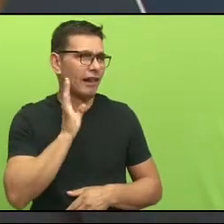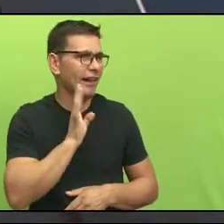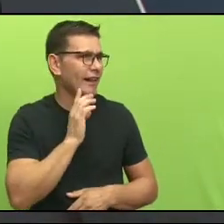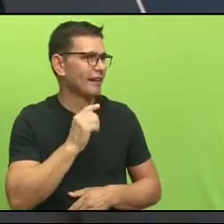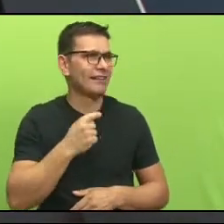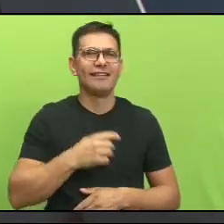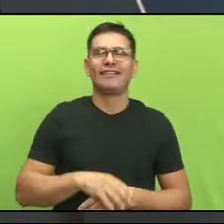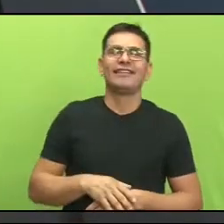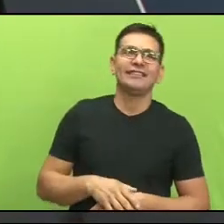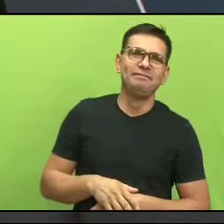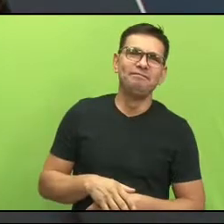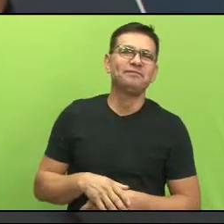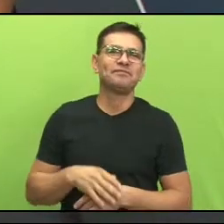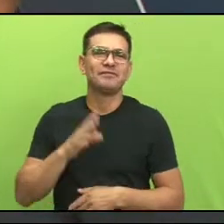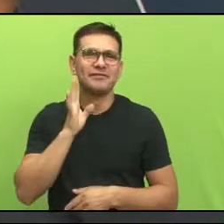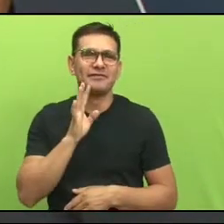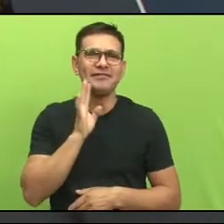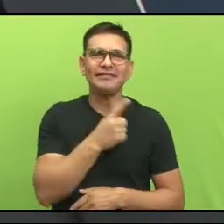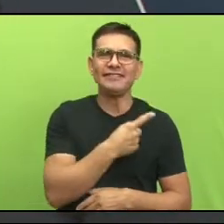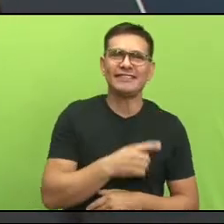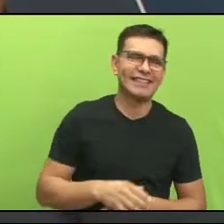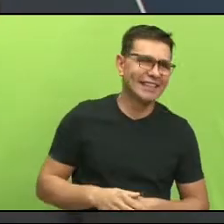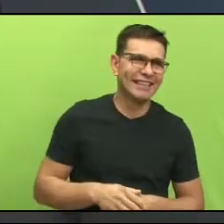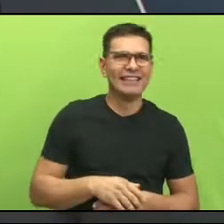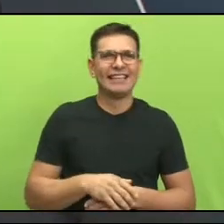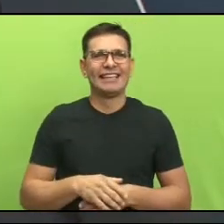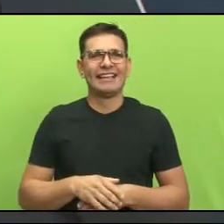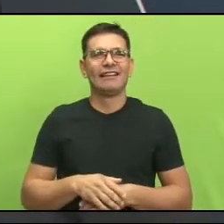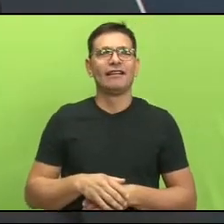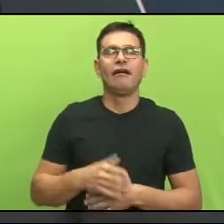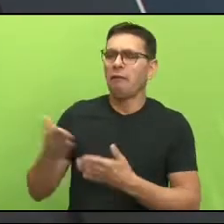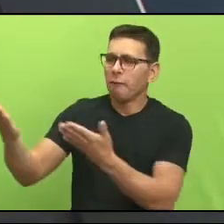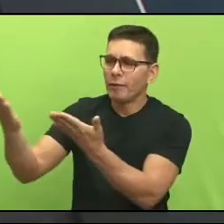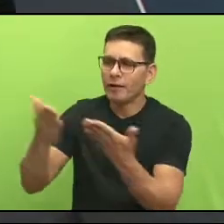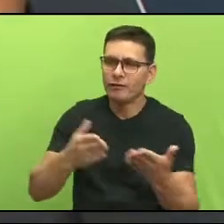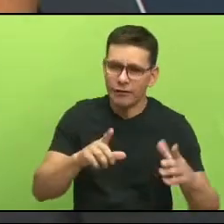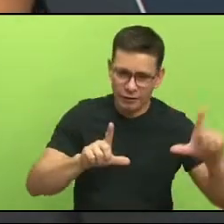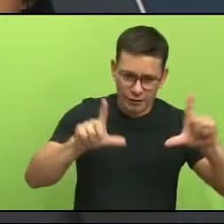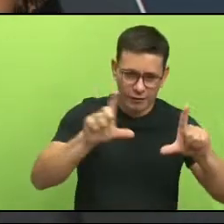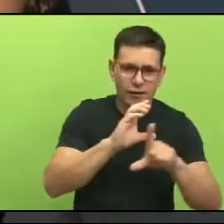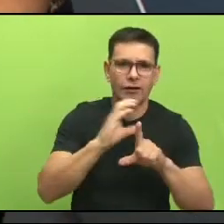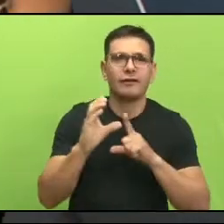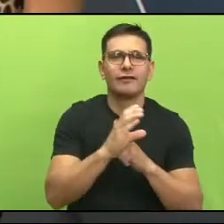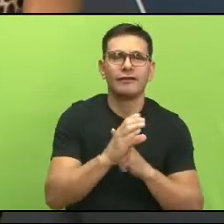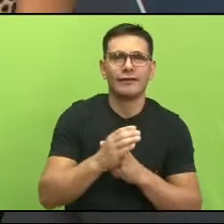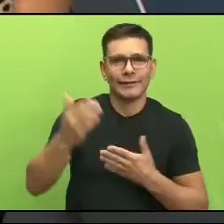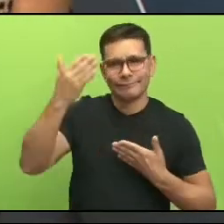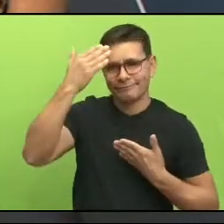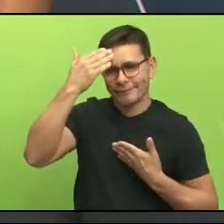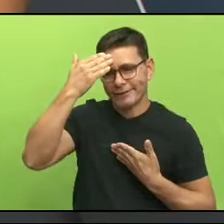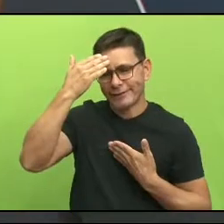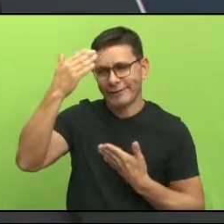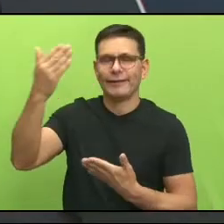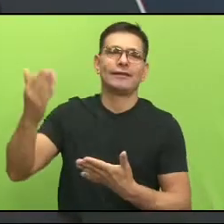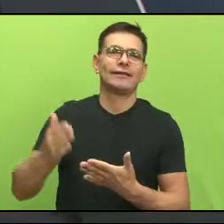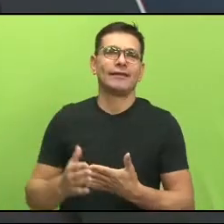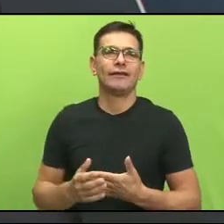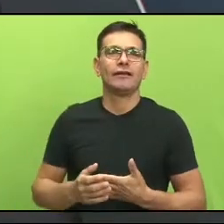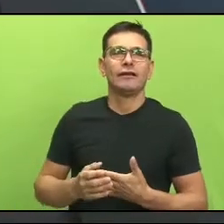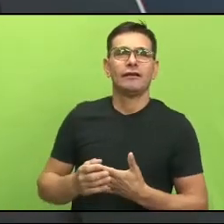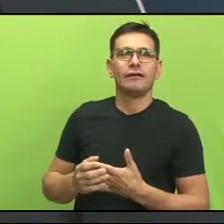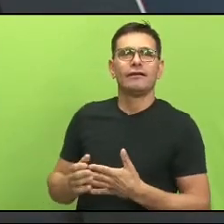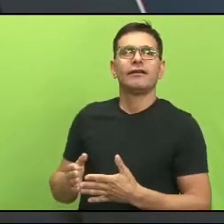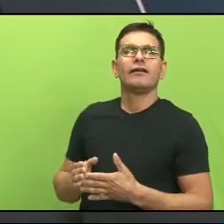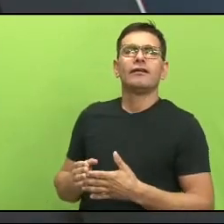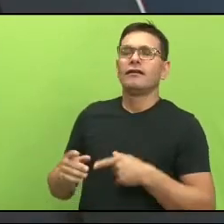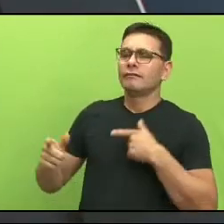toda, não foi? Muito, É porque você é legal. demais, demais. Agora, Mara, bem-vindo ao programa Comunidade. Muito obrigada, eu que agradeço. Você é